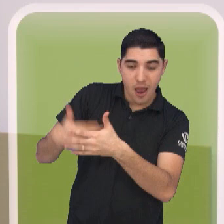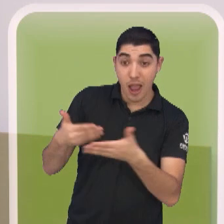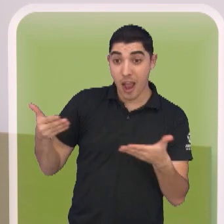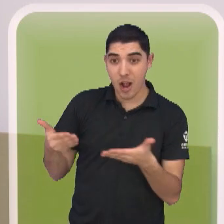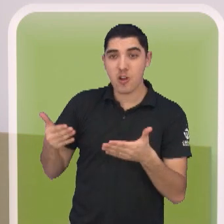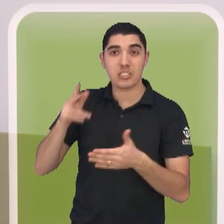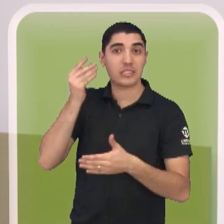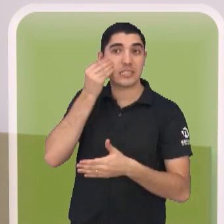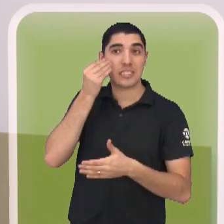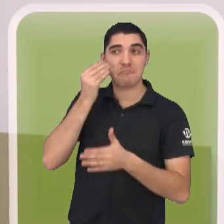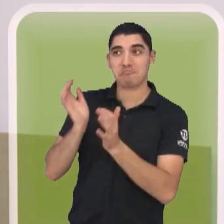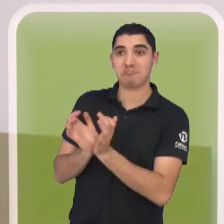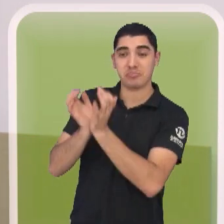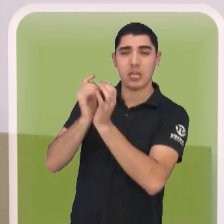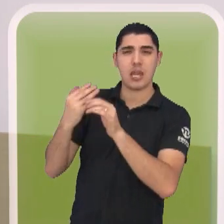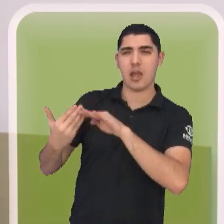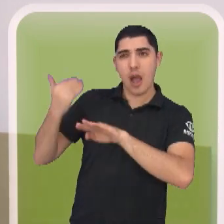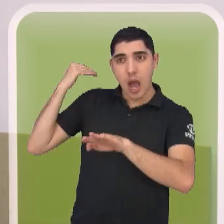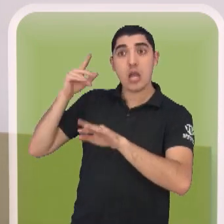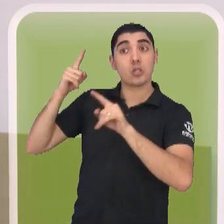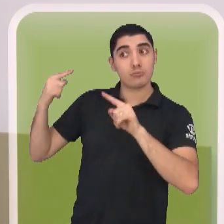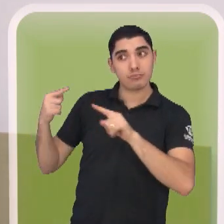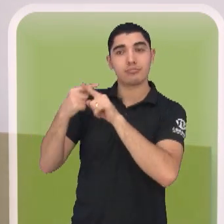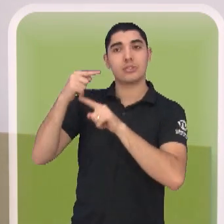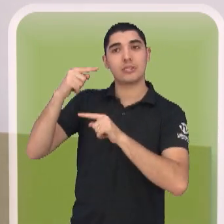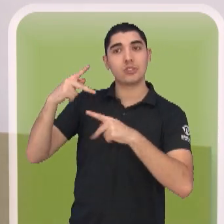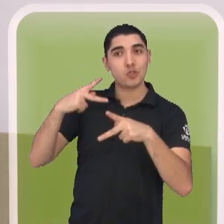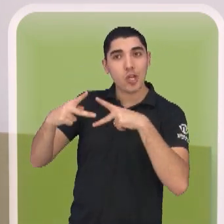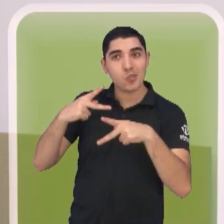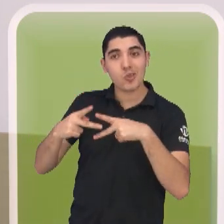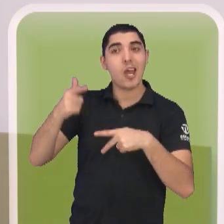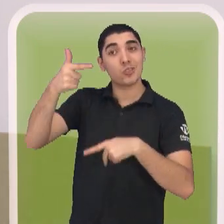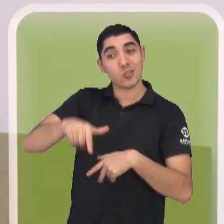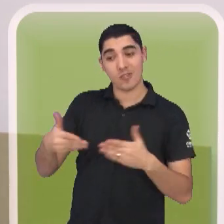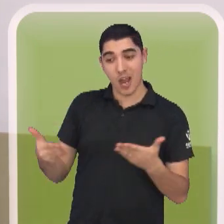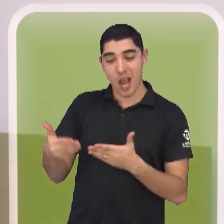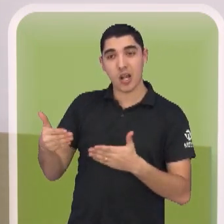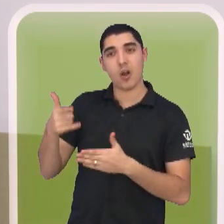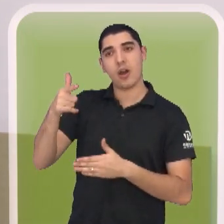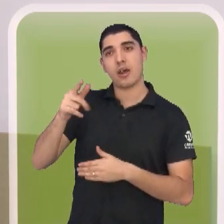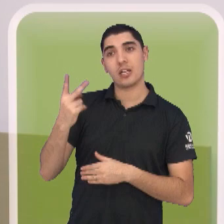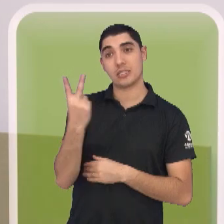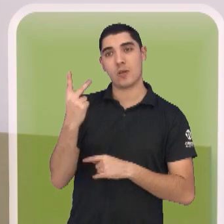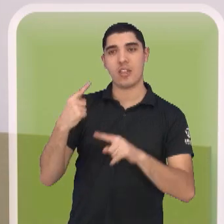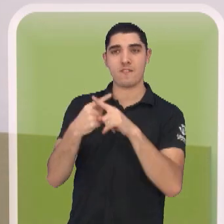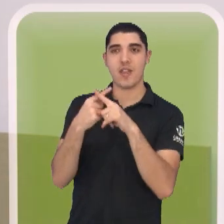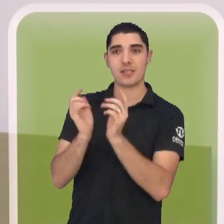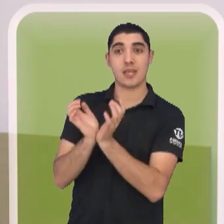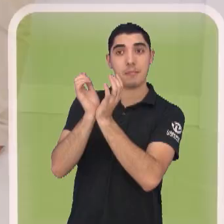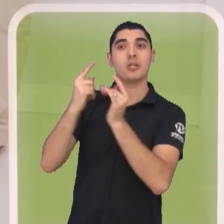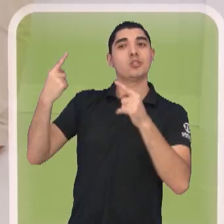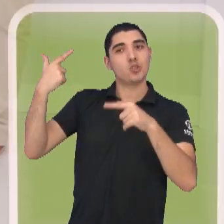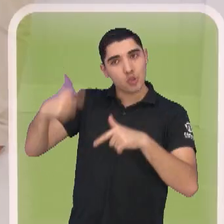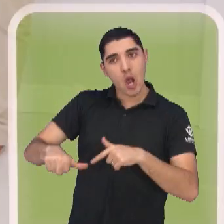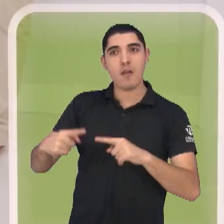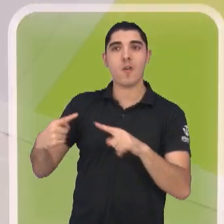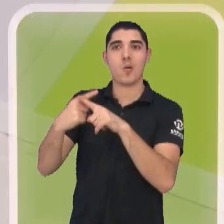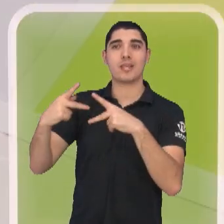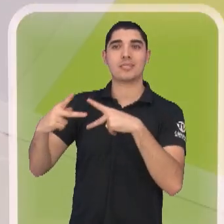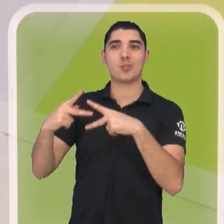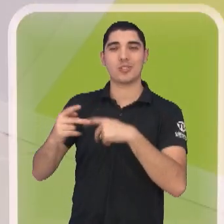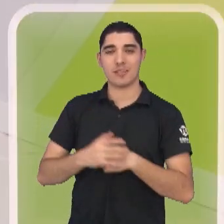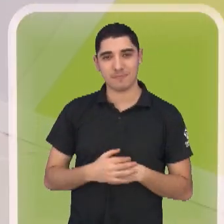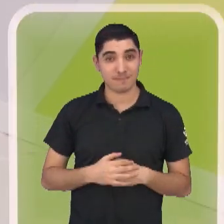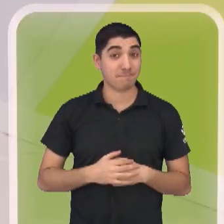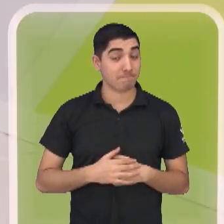título do passado foi contra o time de São José e esse ano pode ir de novo conquistar o seu bicampeonato contra um time de São José Pois é vamos